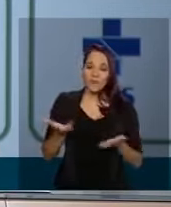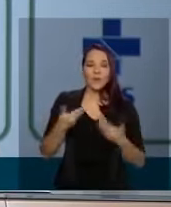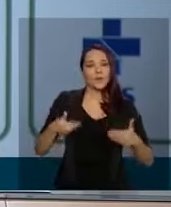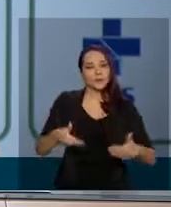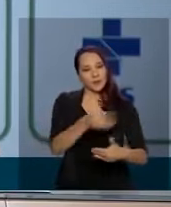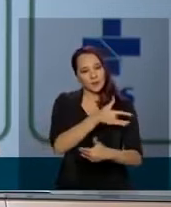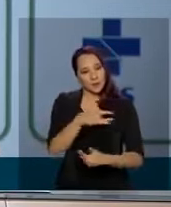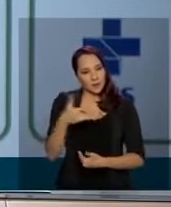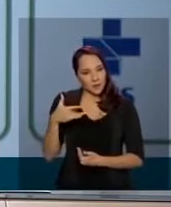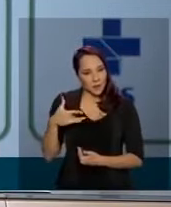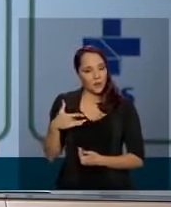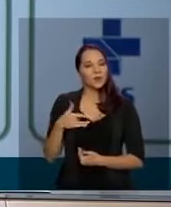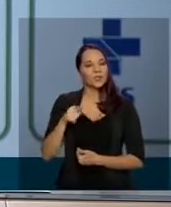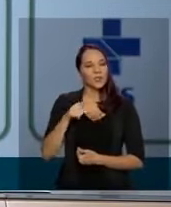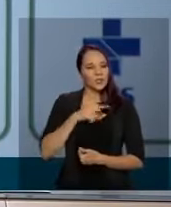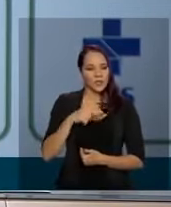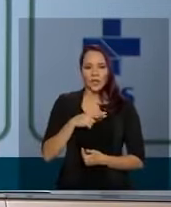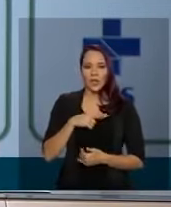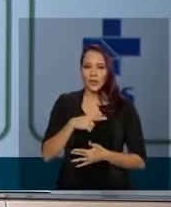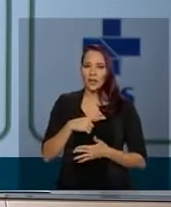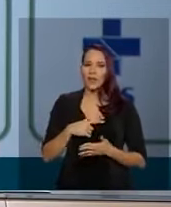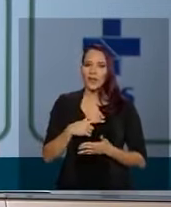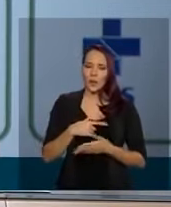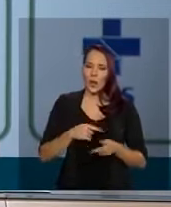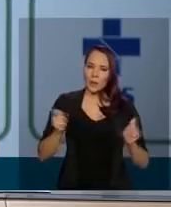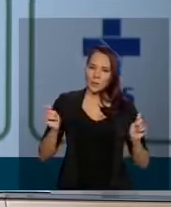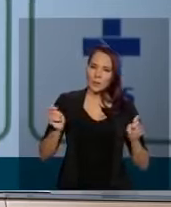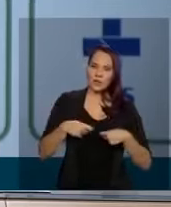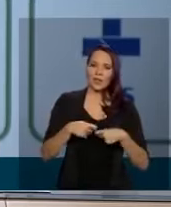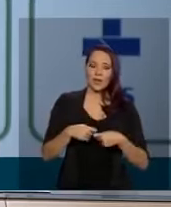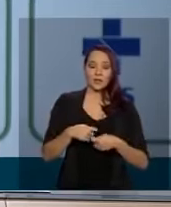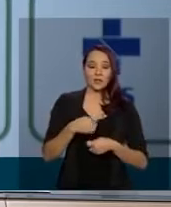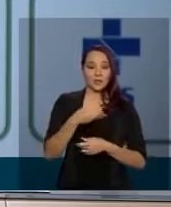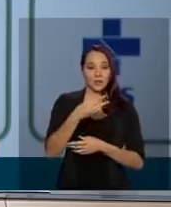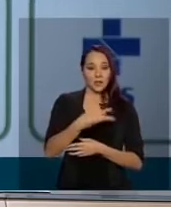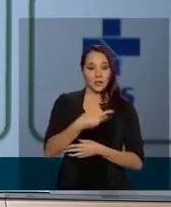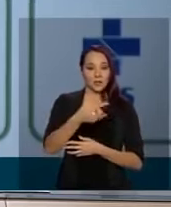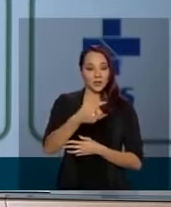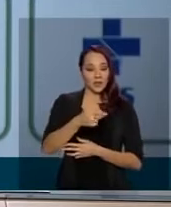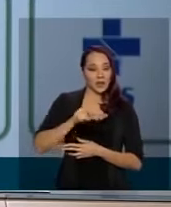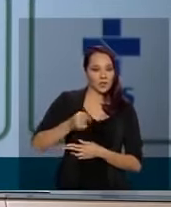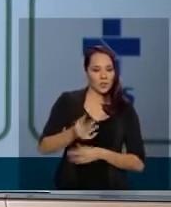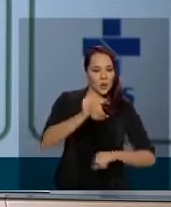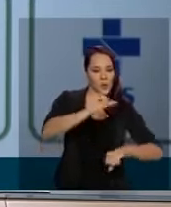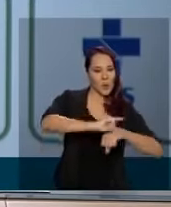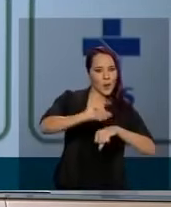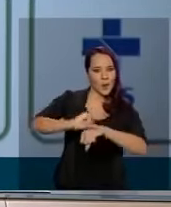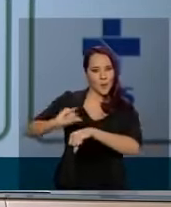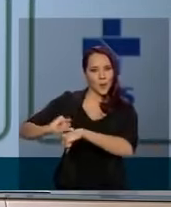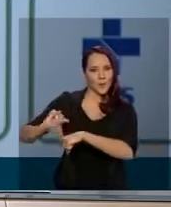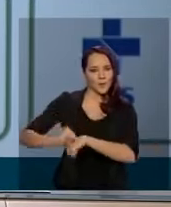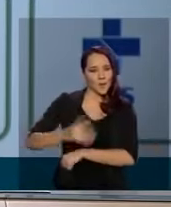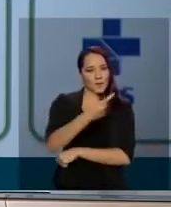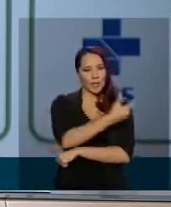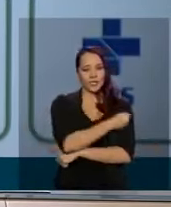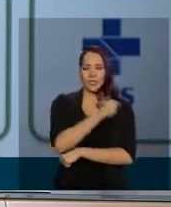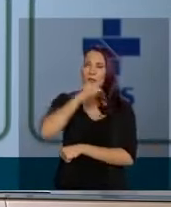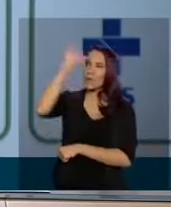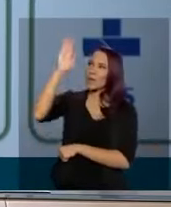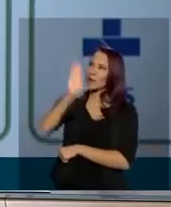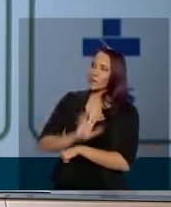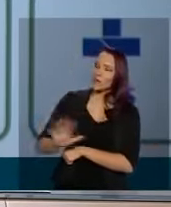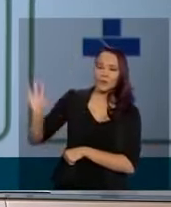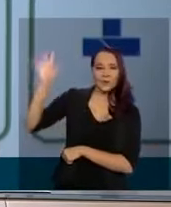Saúde tem uma capilaridade em 37 mil postos de vacinação espalhados pelo